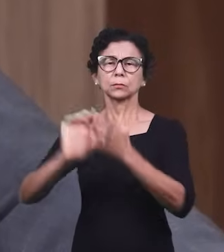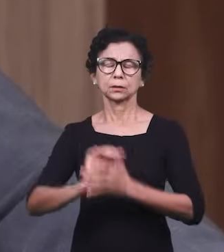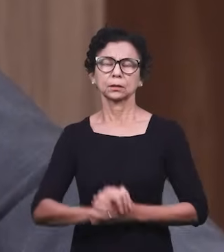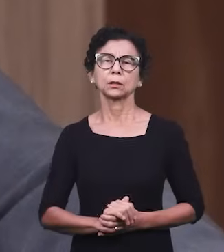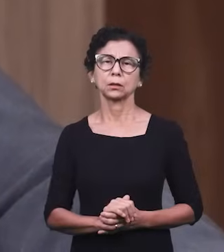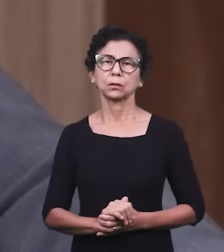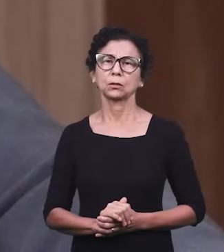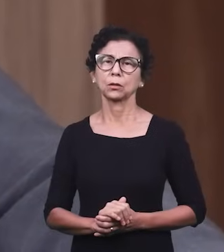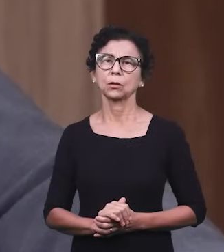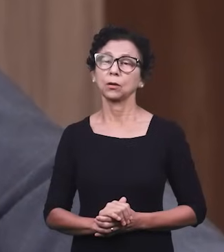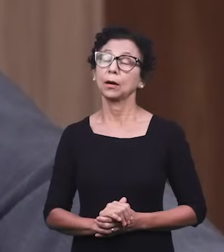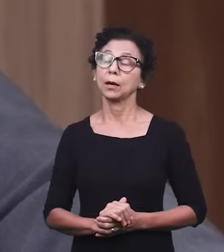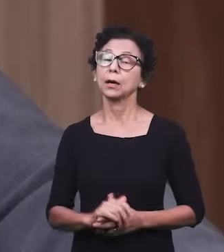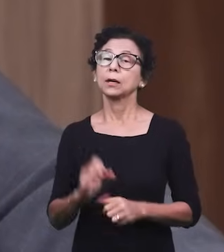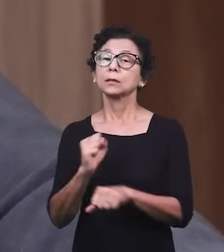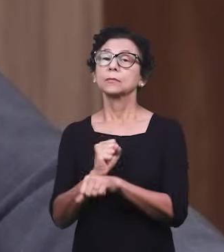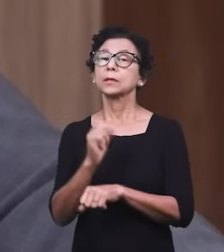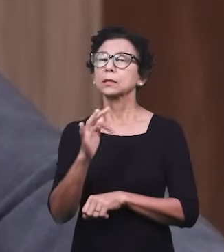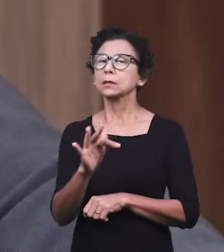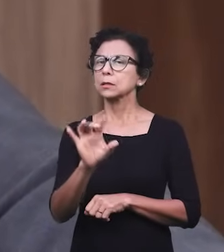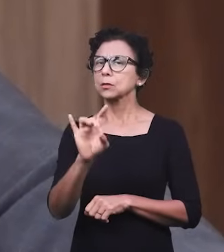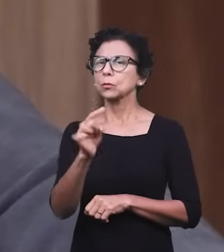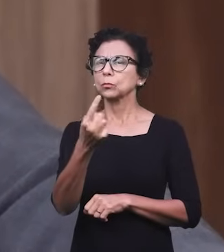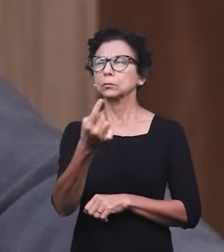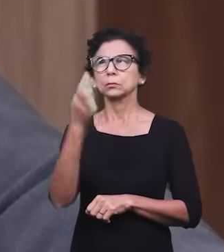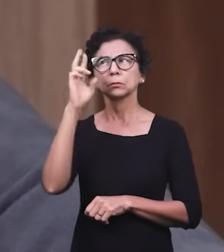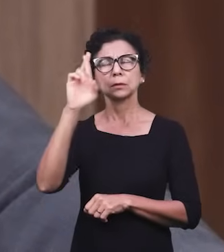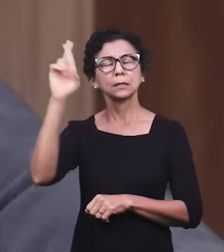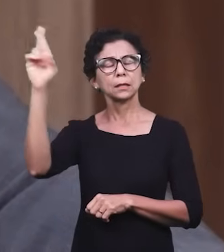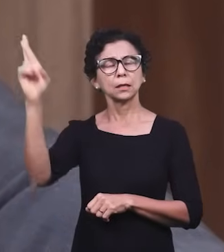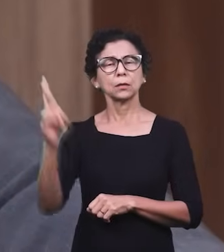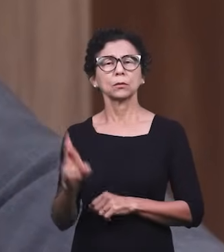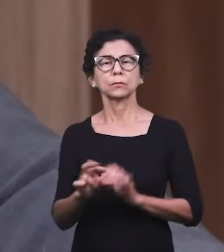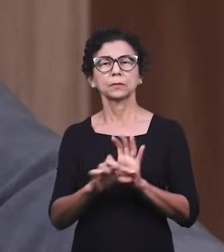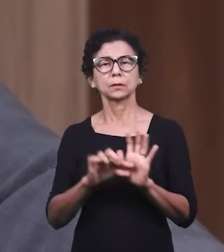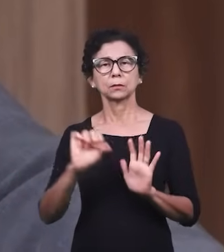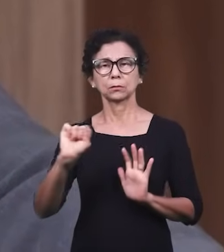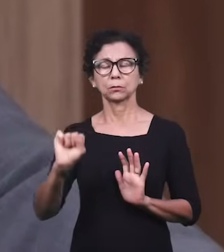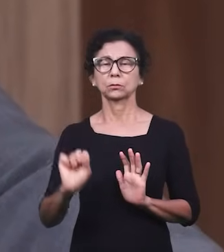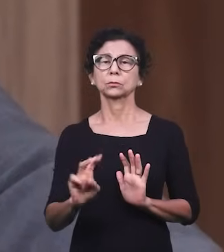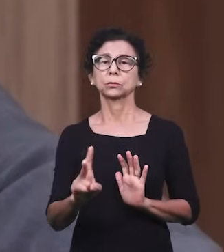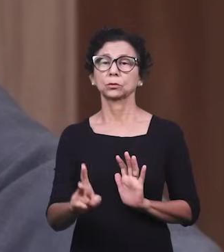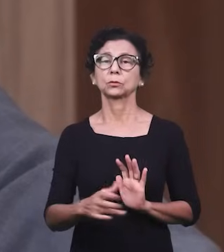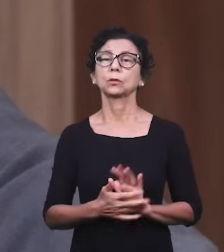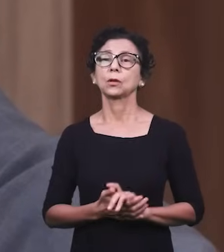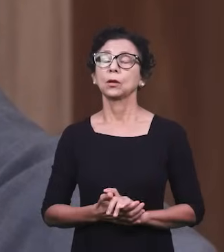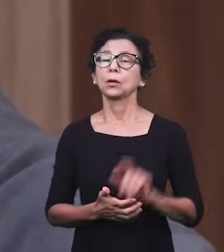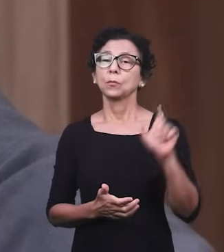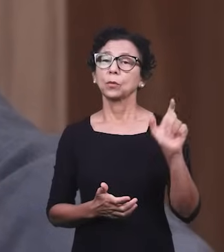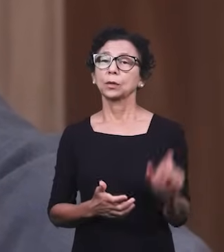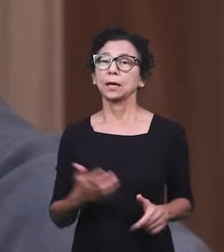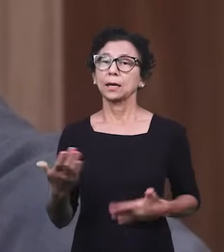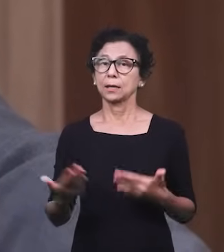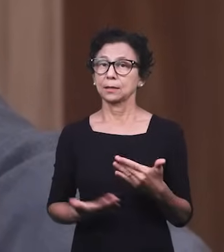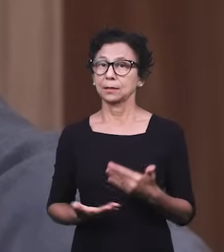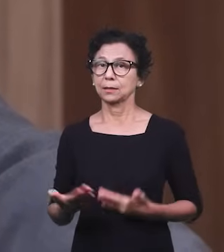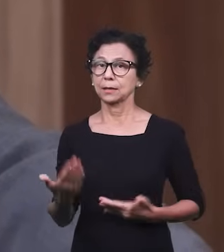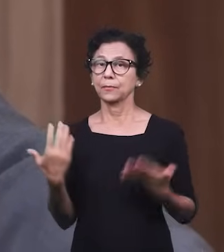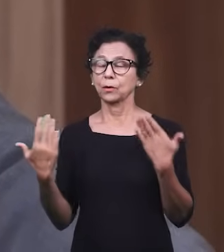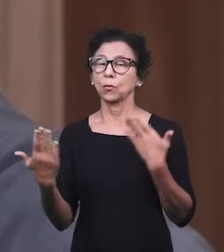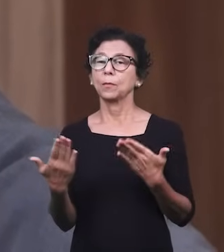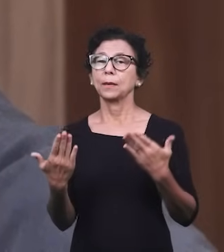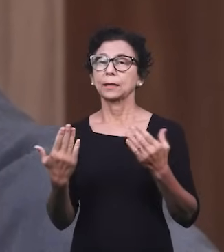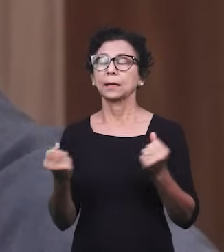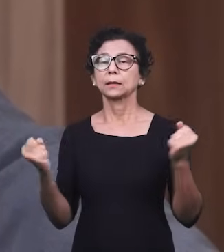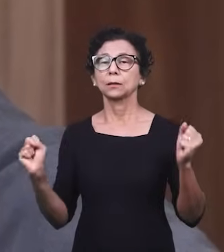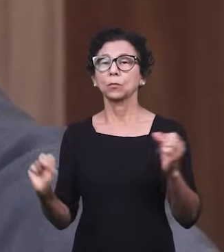confia no senhor cuja esperança é o Senhor ele continua no oito falando ó porque ele será como a árvore plantada